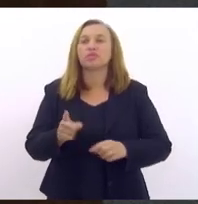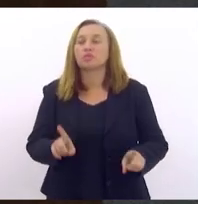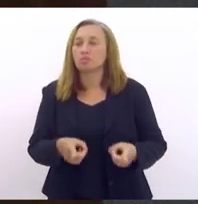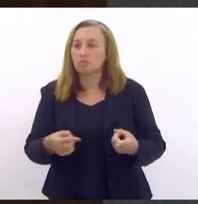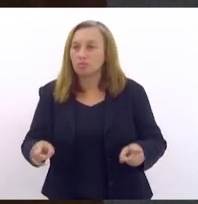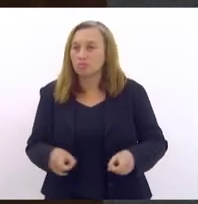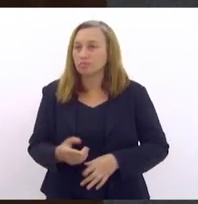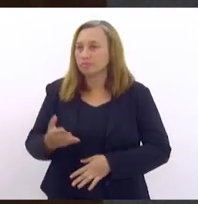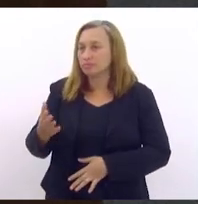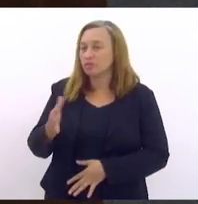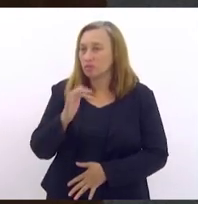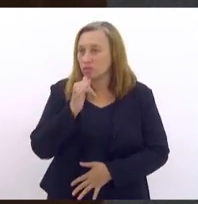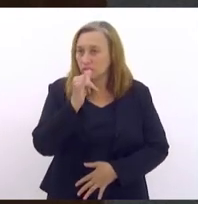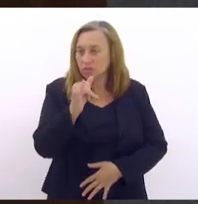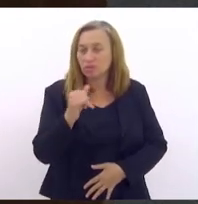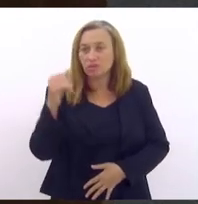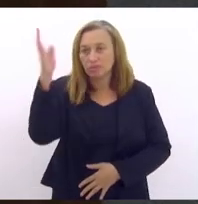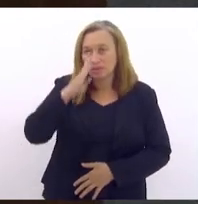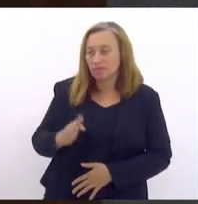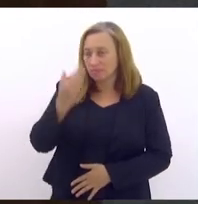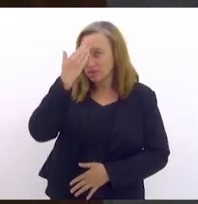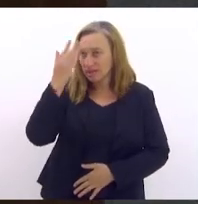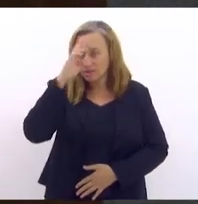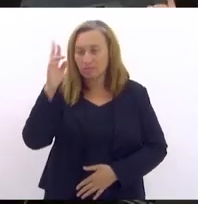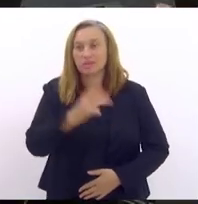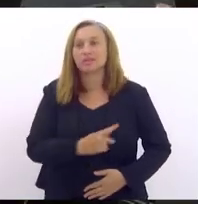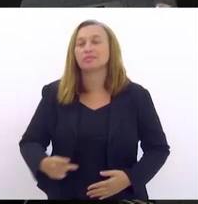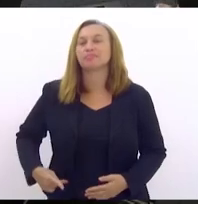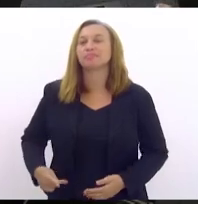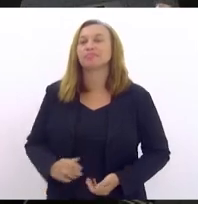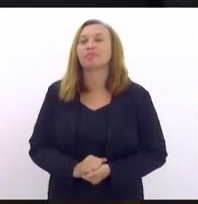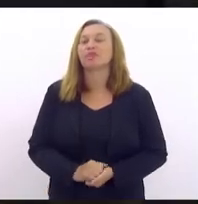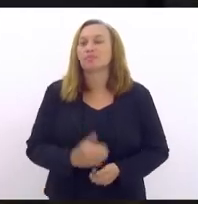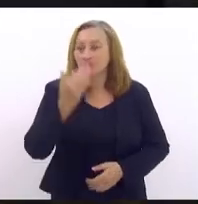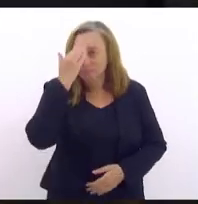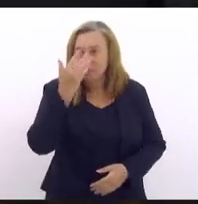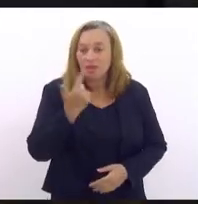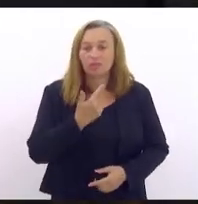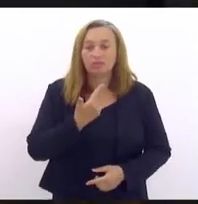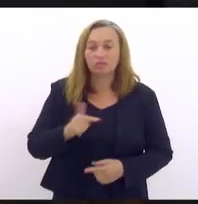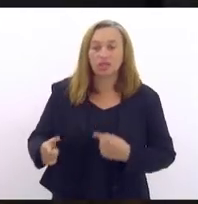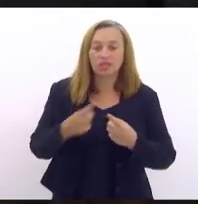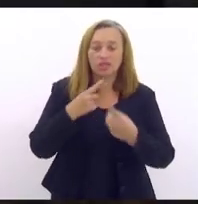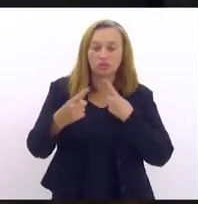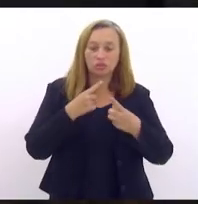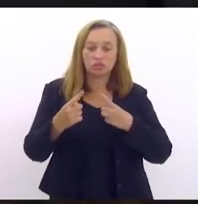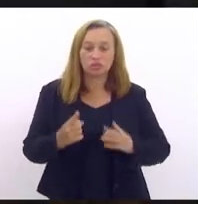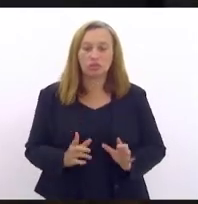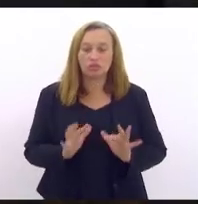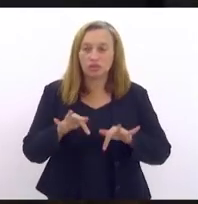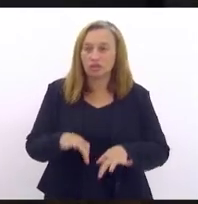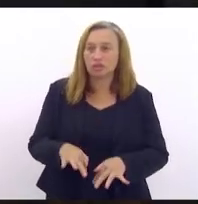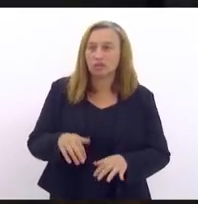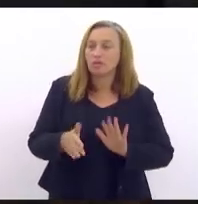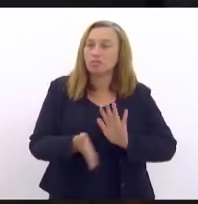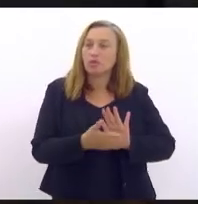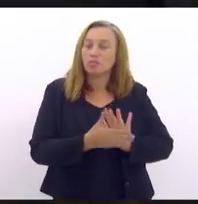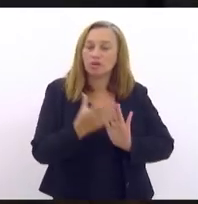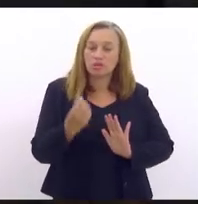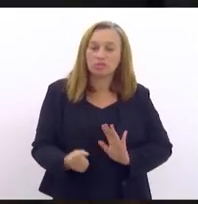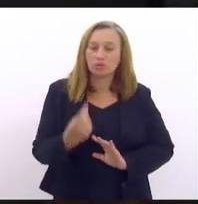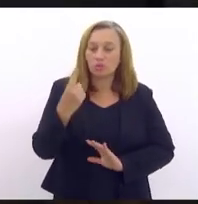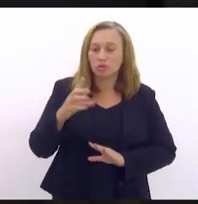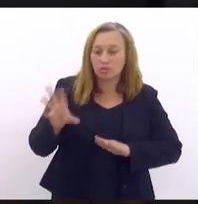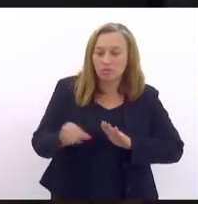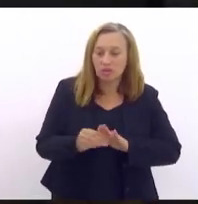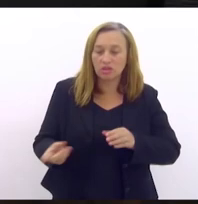aqui, fluminenses e brasileiros. Obrigada, presidente. Obrigado. Não havendo mais quem queira discutir, encerrada a discussão, a presente proposta recebeu